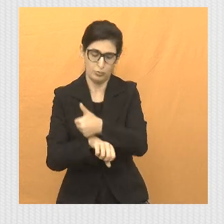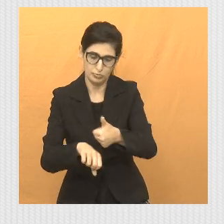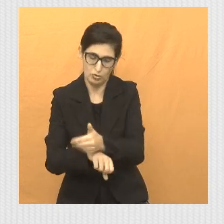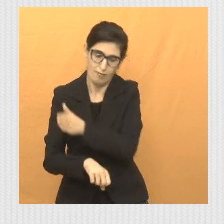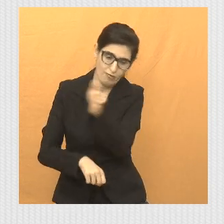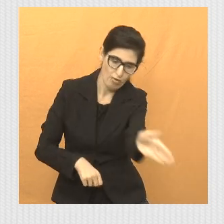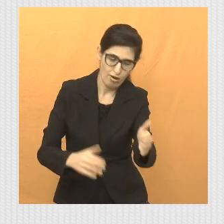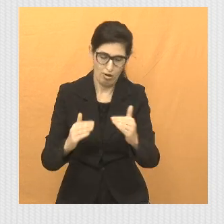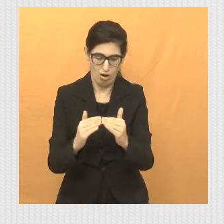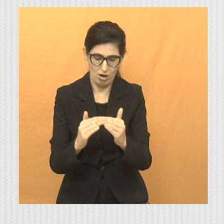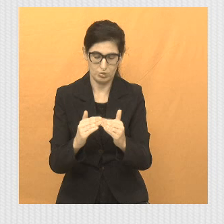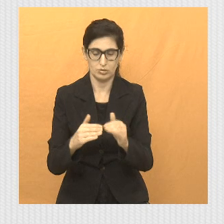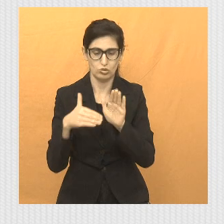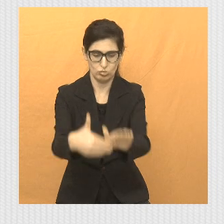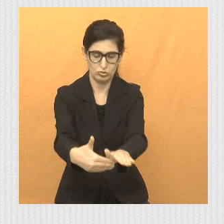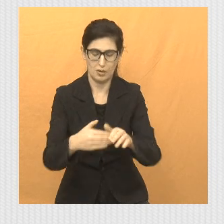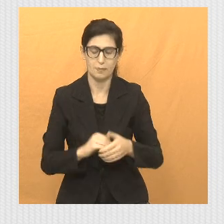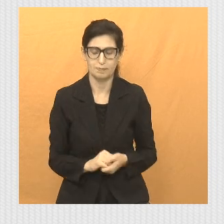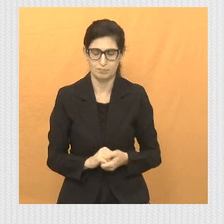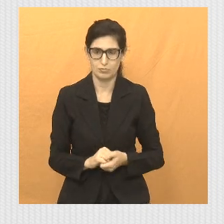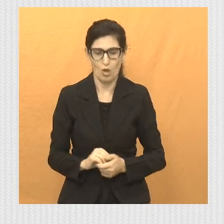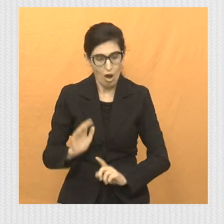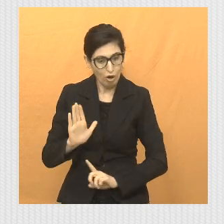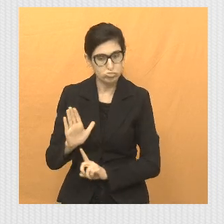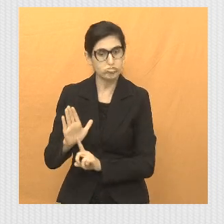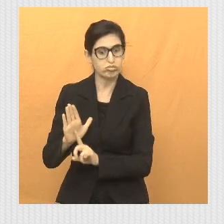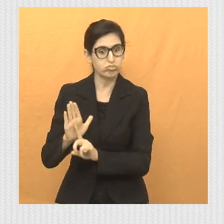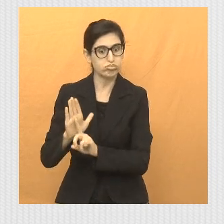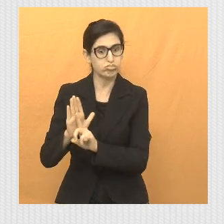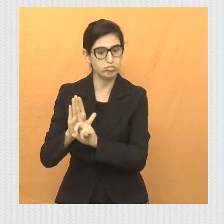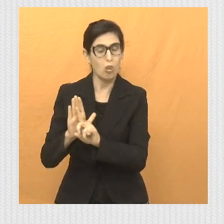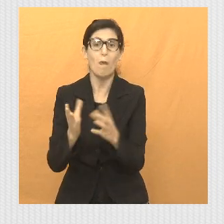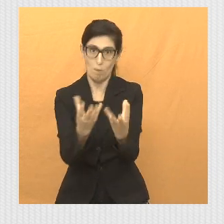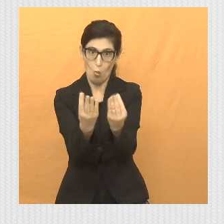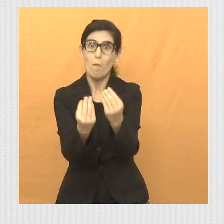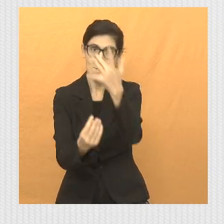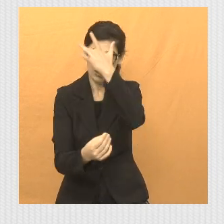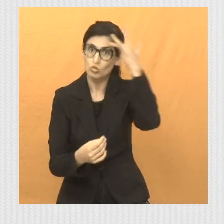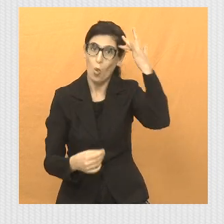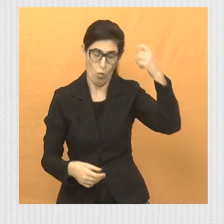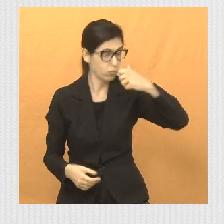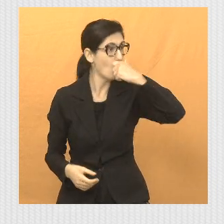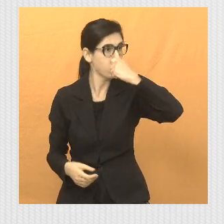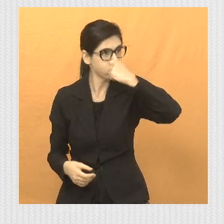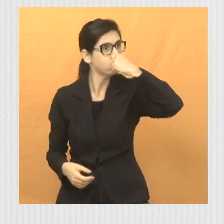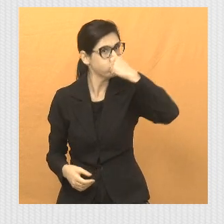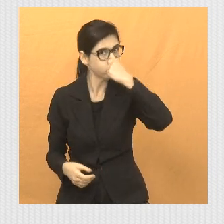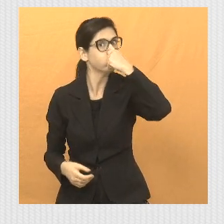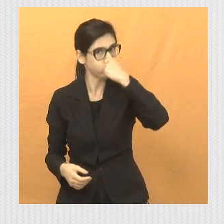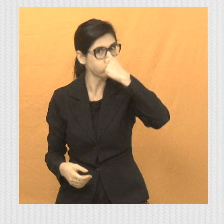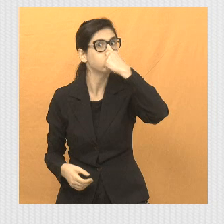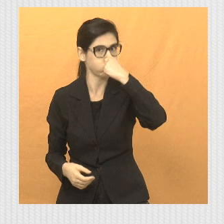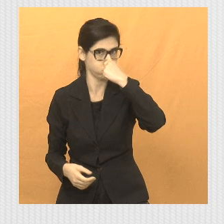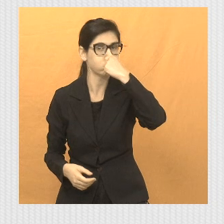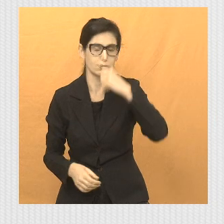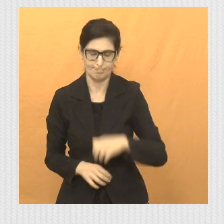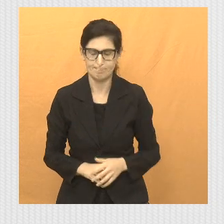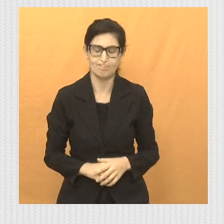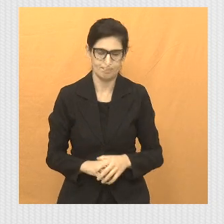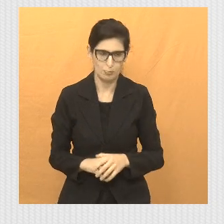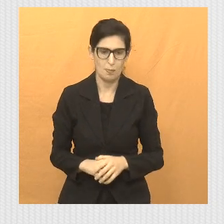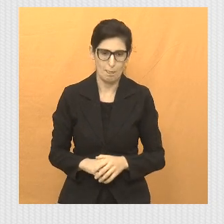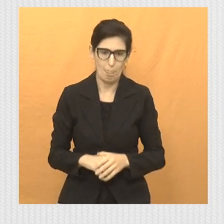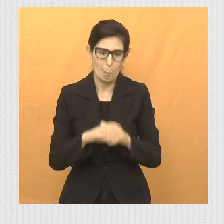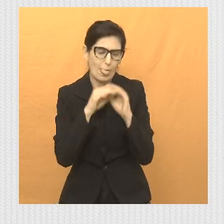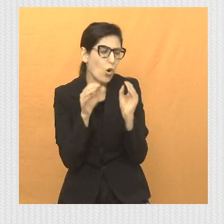aumento significativo em todas essas abordagens, o que revela que a atenção básica, embora tenha